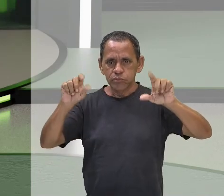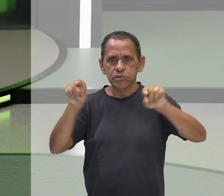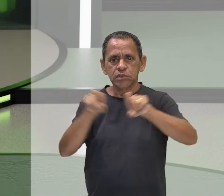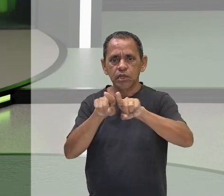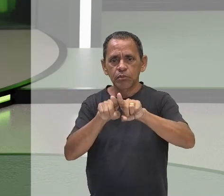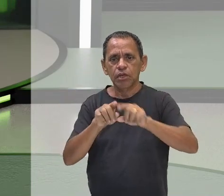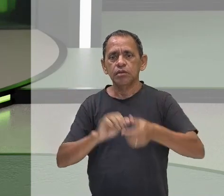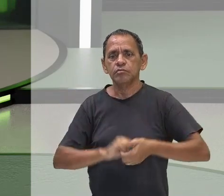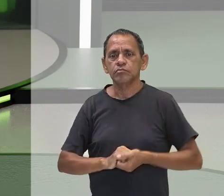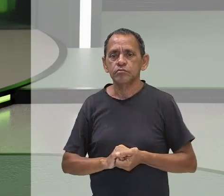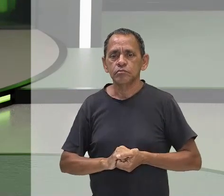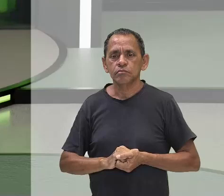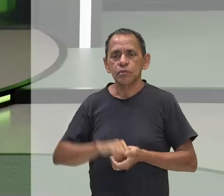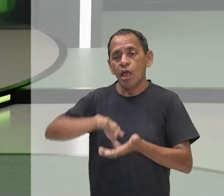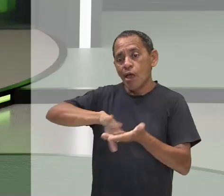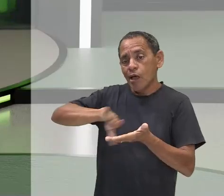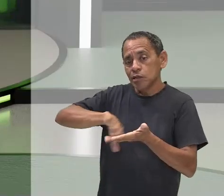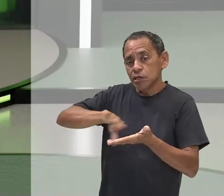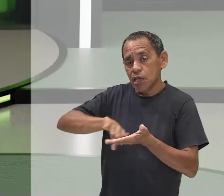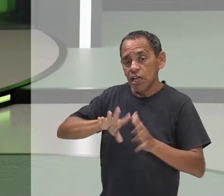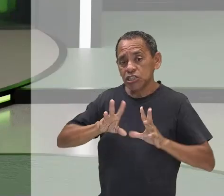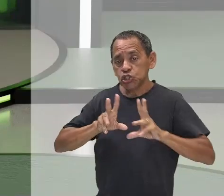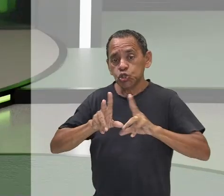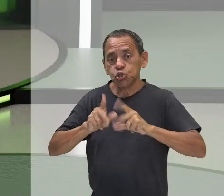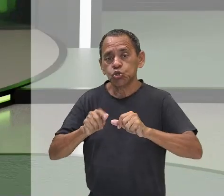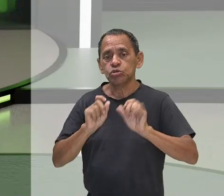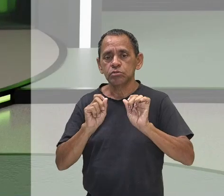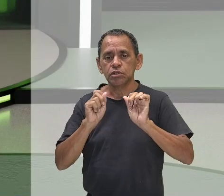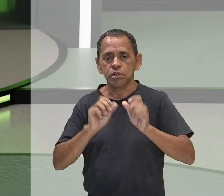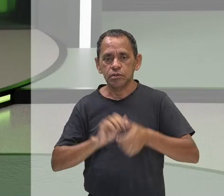corpo, aí eu vou ter